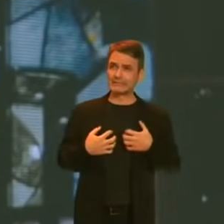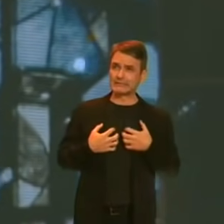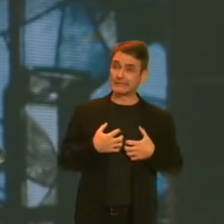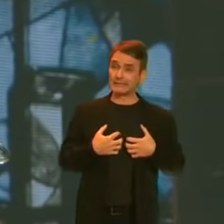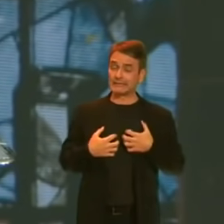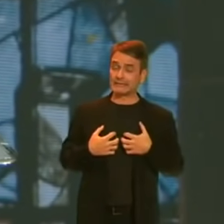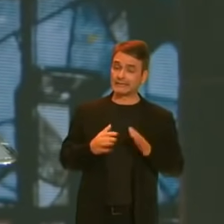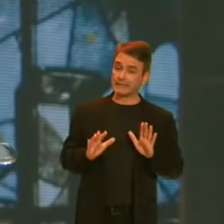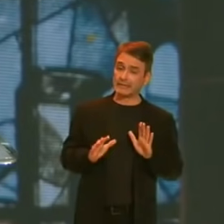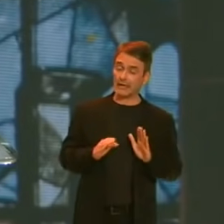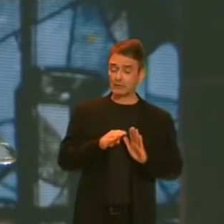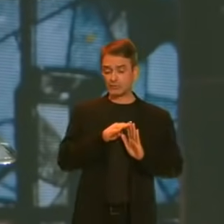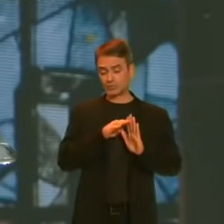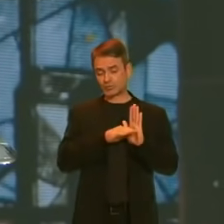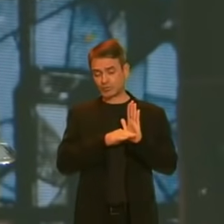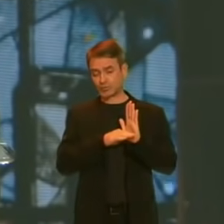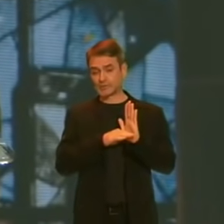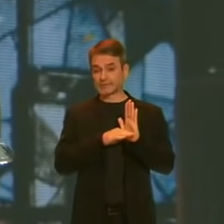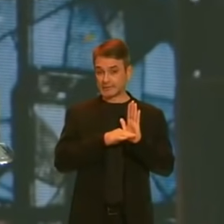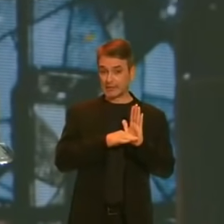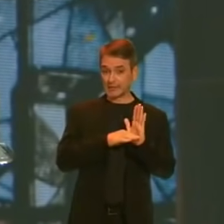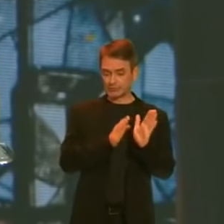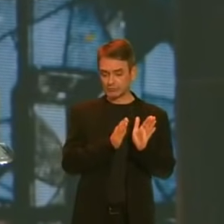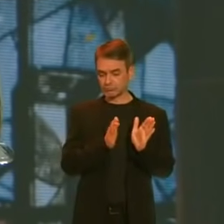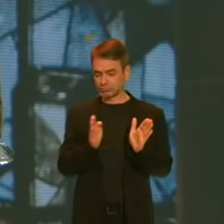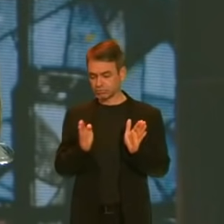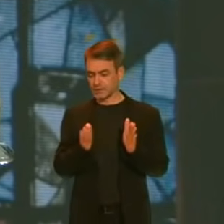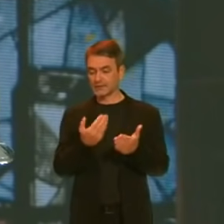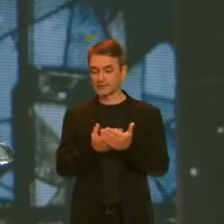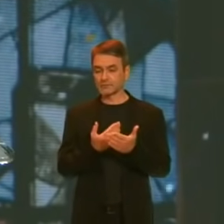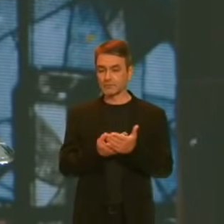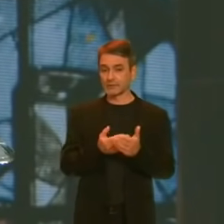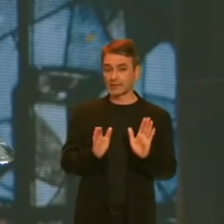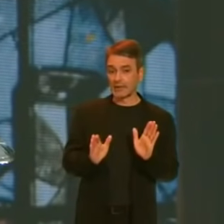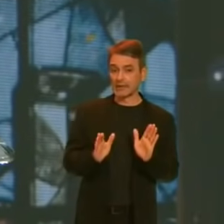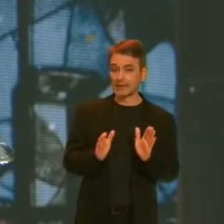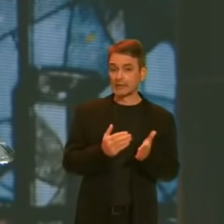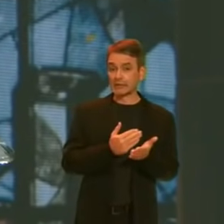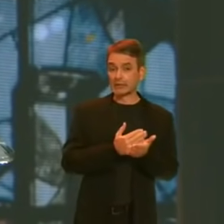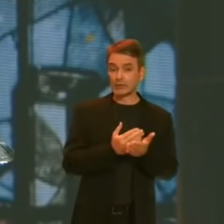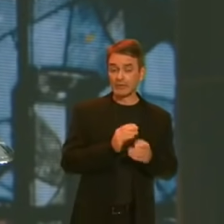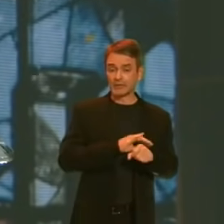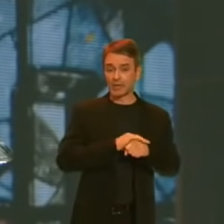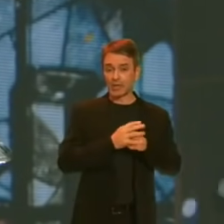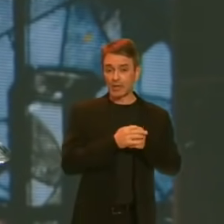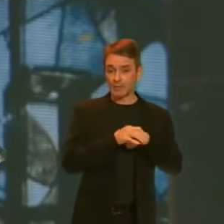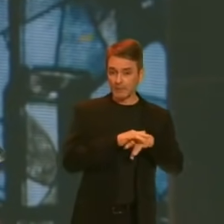esses trechos que nós temos estudado desde o começo da pandemia.